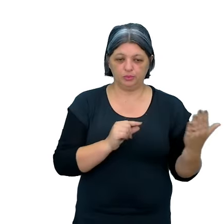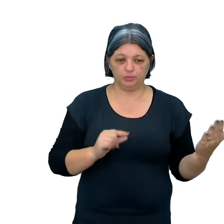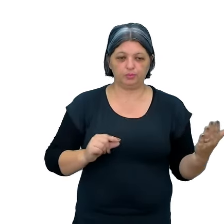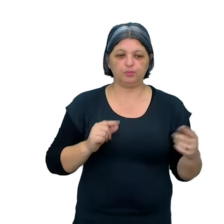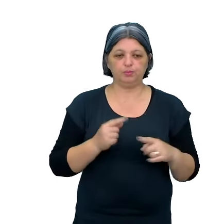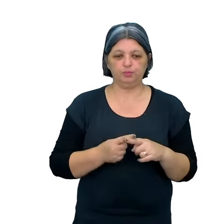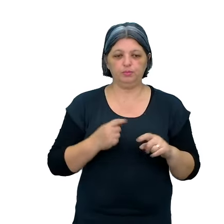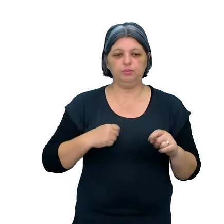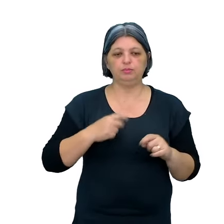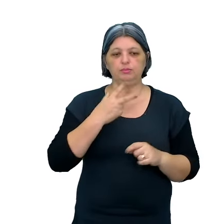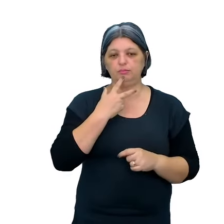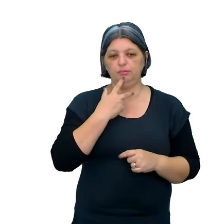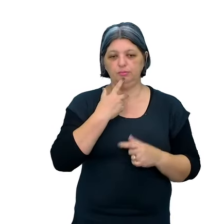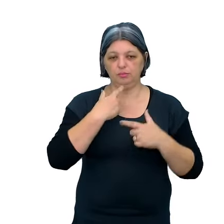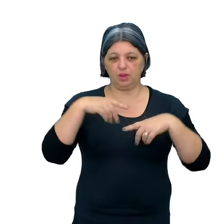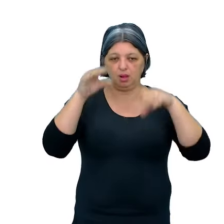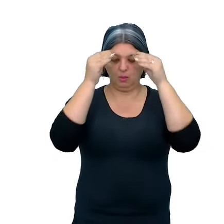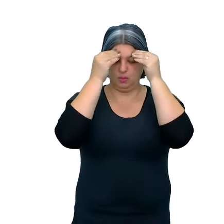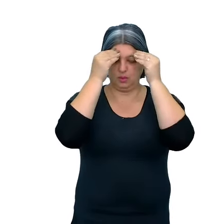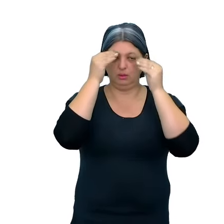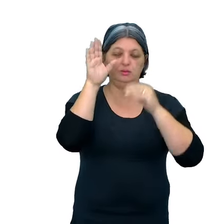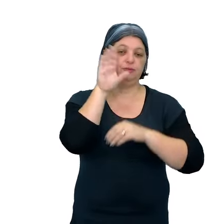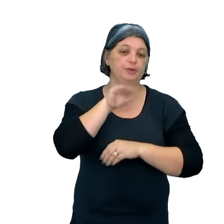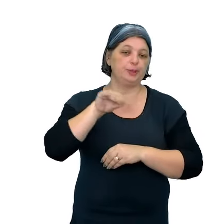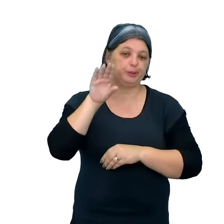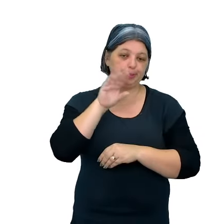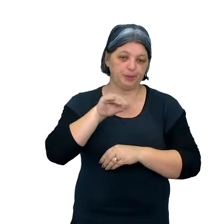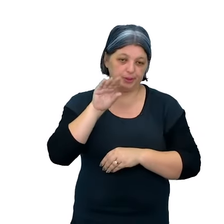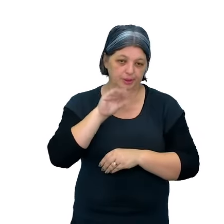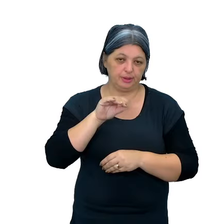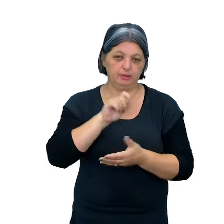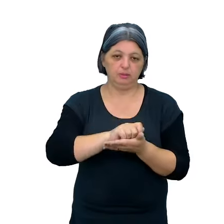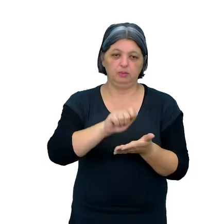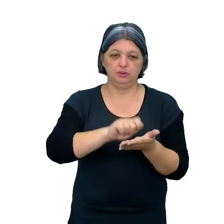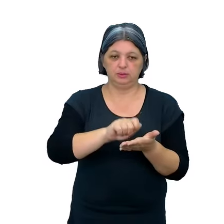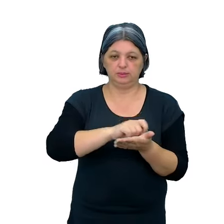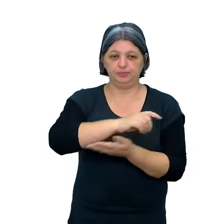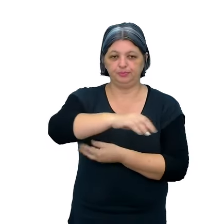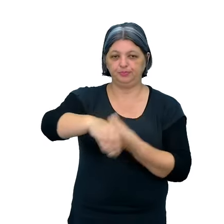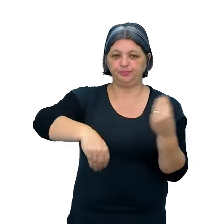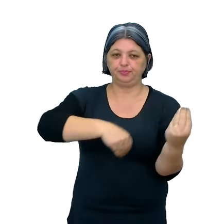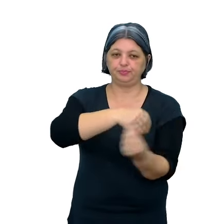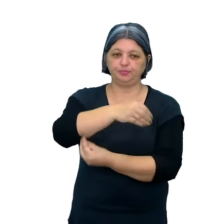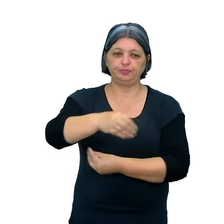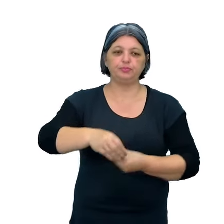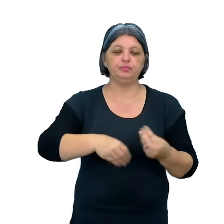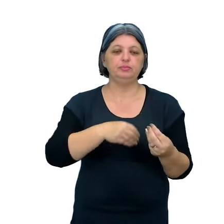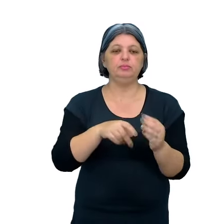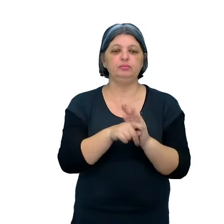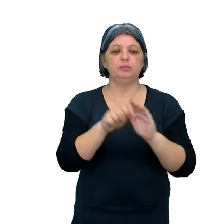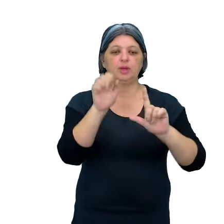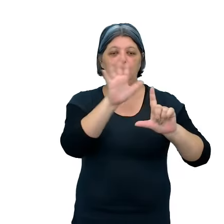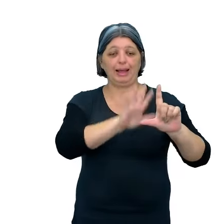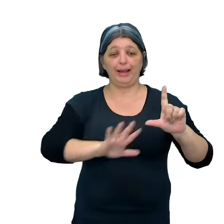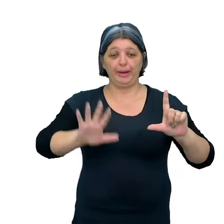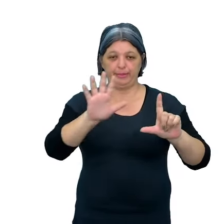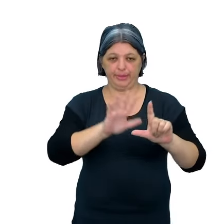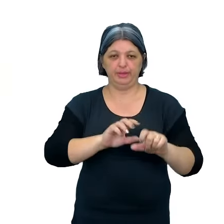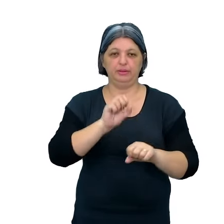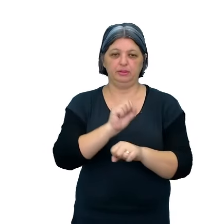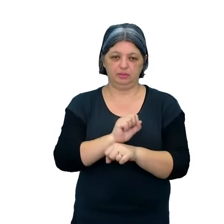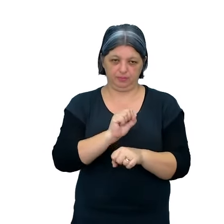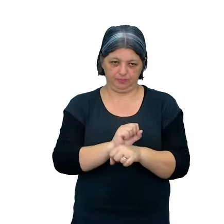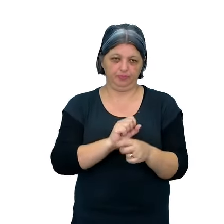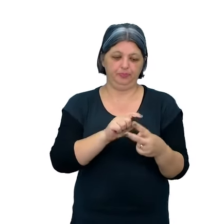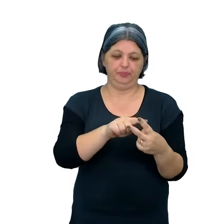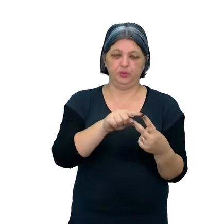linguagens verbais, orais e escritas se misturam com imagens estáticas, pensando aqui nos multissemióticos e